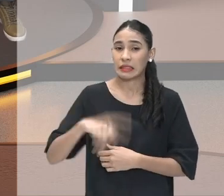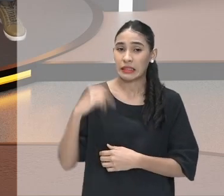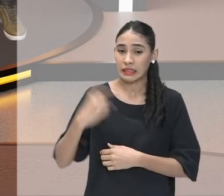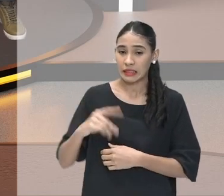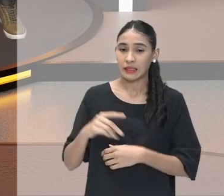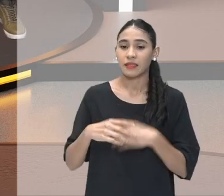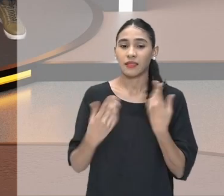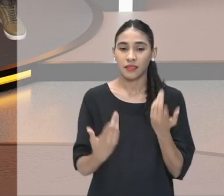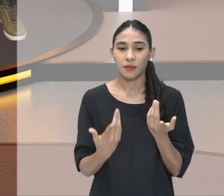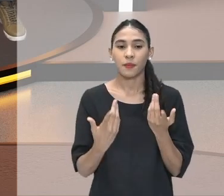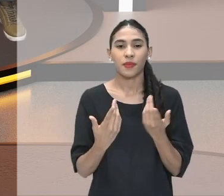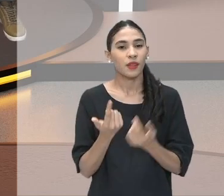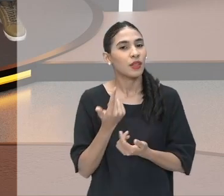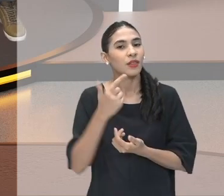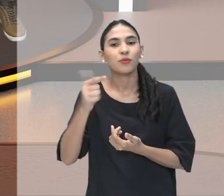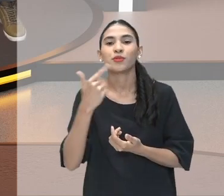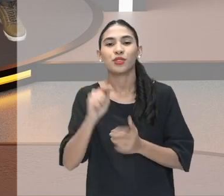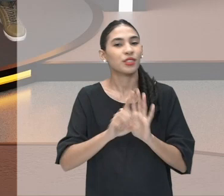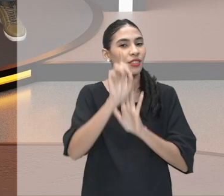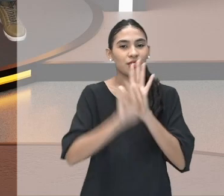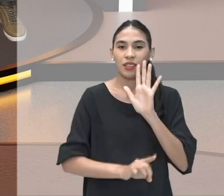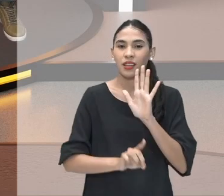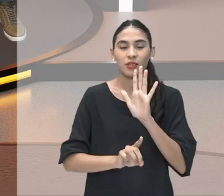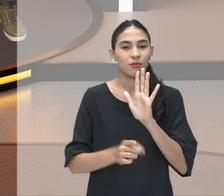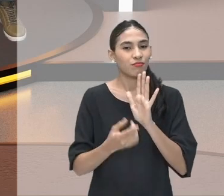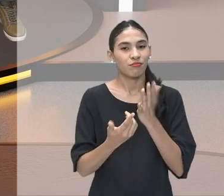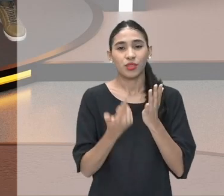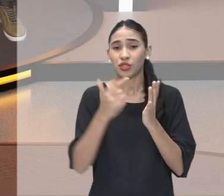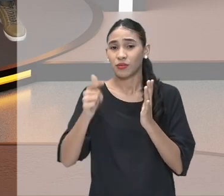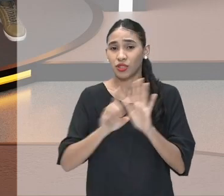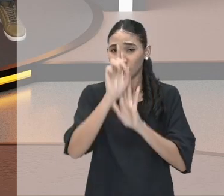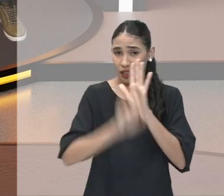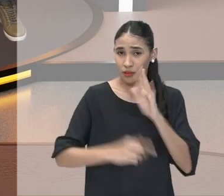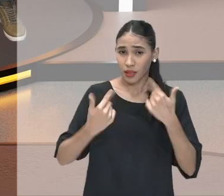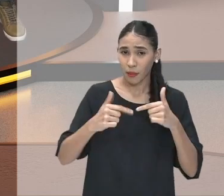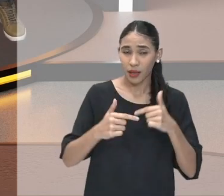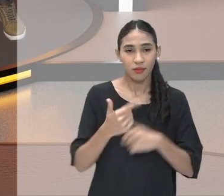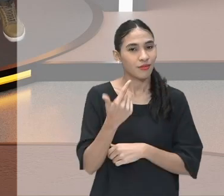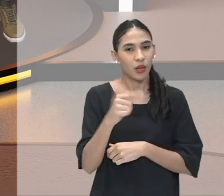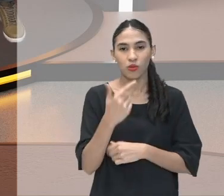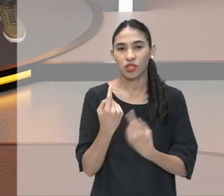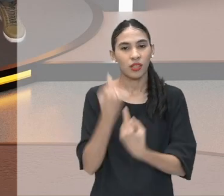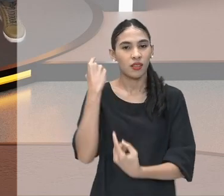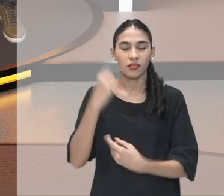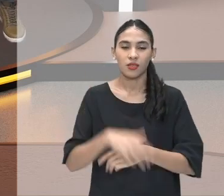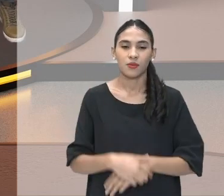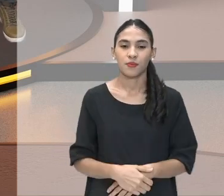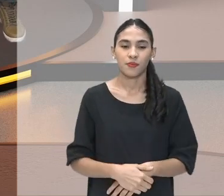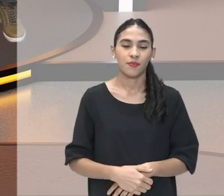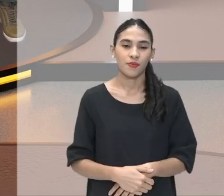tinha direito nenhum. Nós vamos ver, não existia direito trabalhista, não é isso? Vamos lá? Vejam aí.